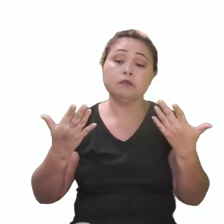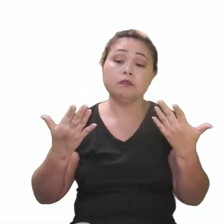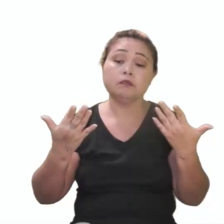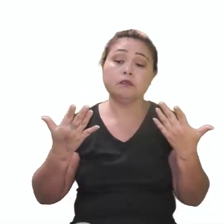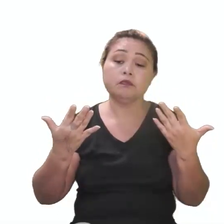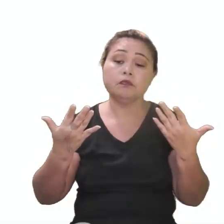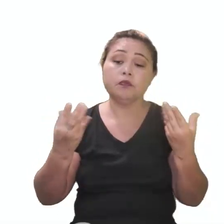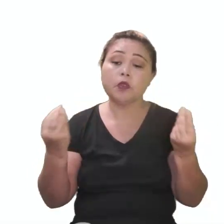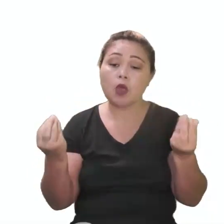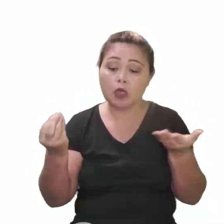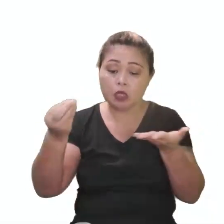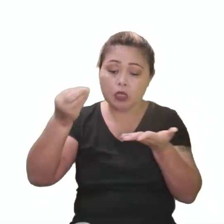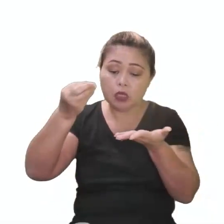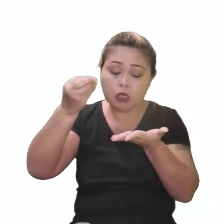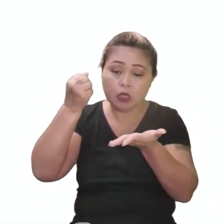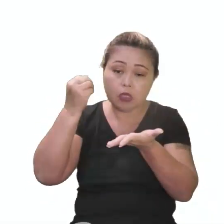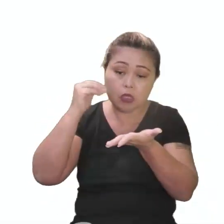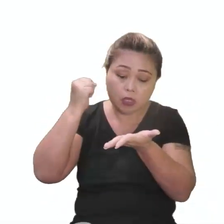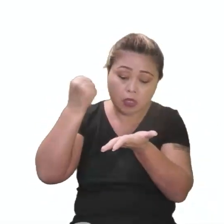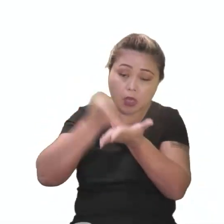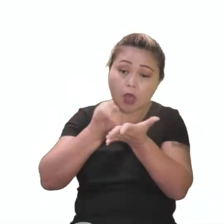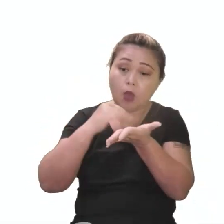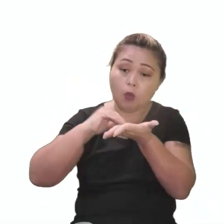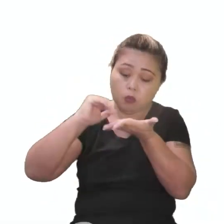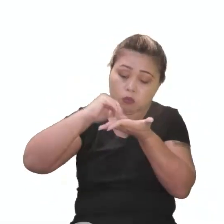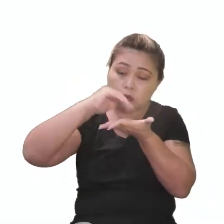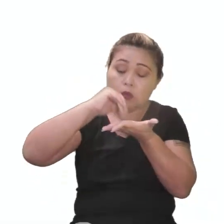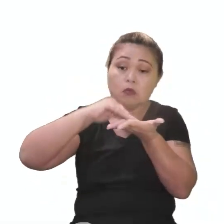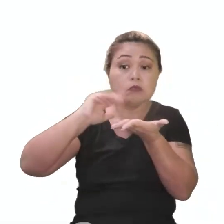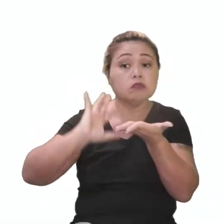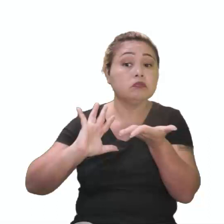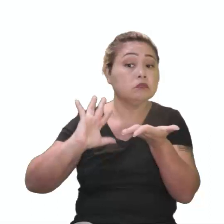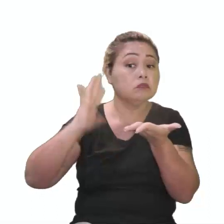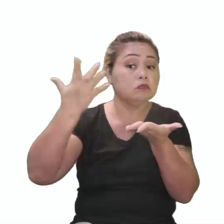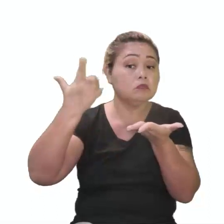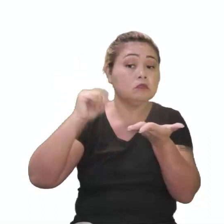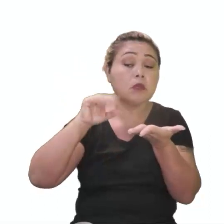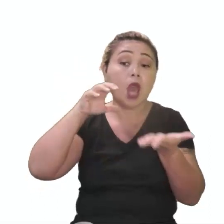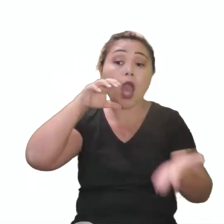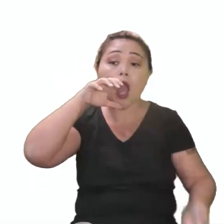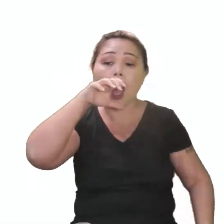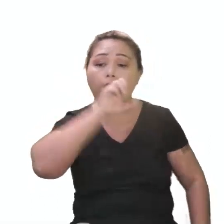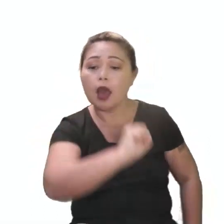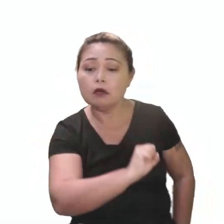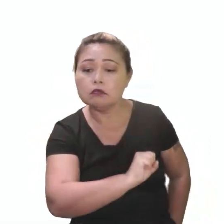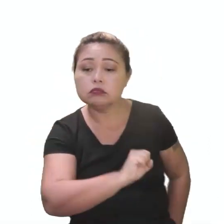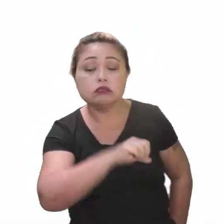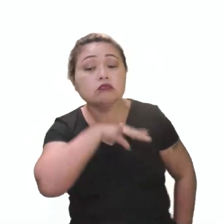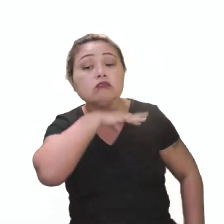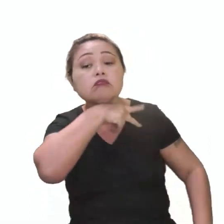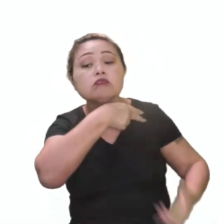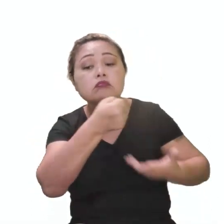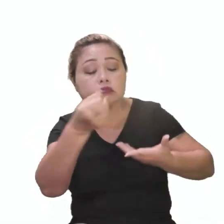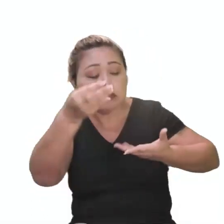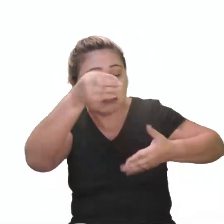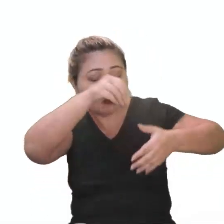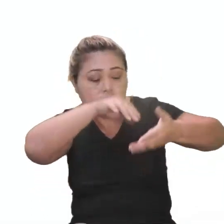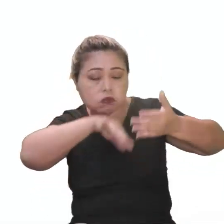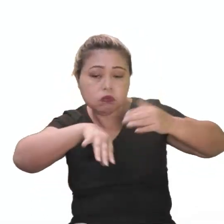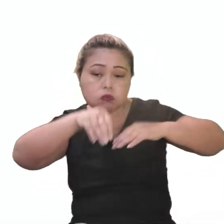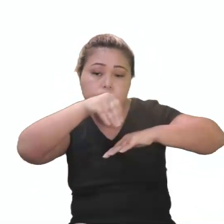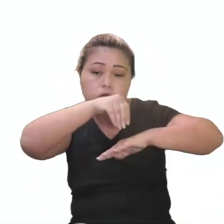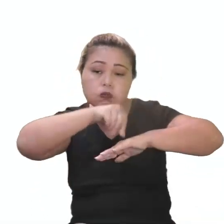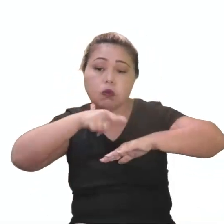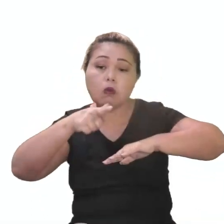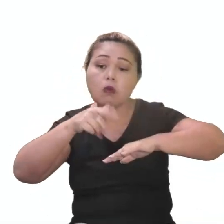essa formação desses registros acontecerem por esses eventos. Rapidamente, esses animais são soterrados,